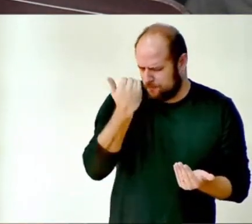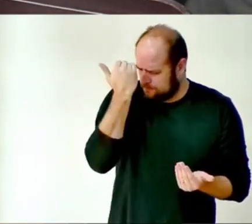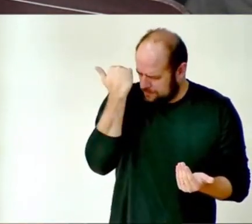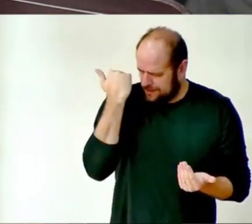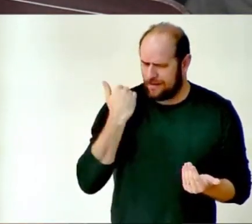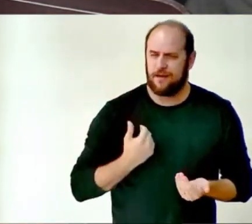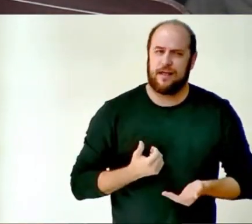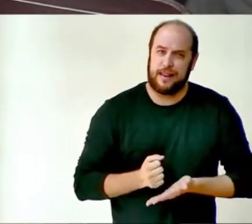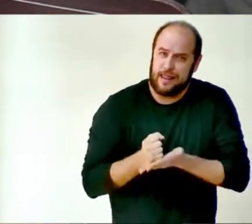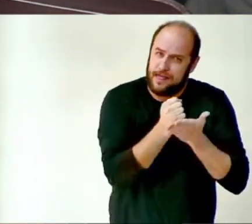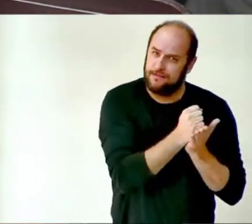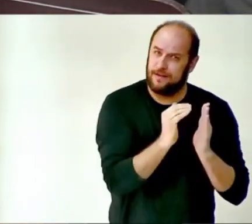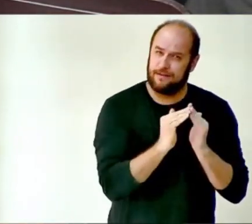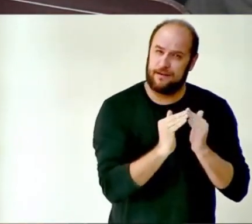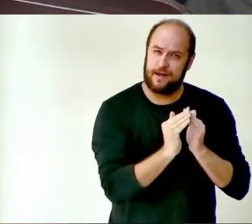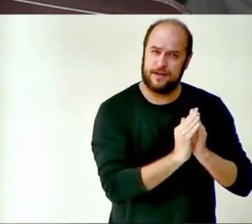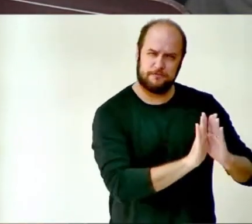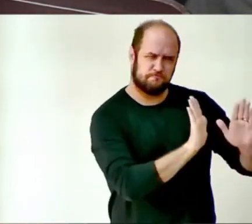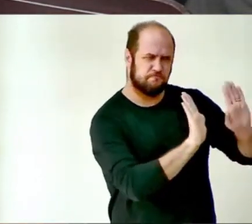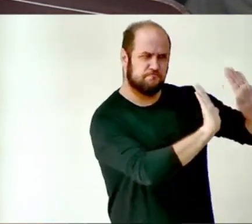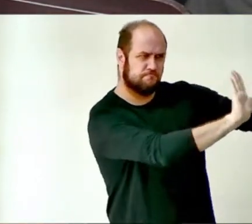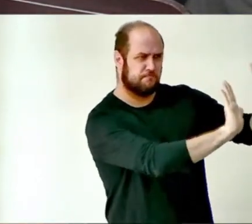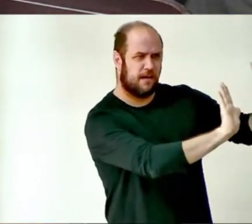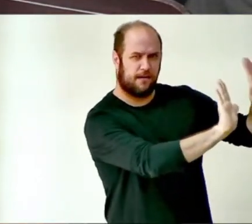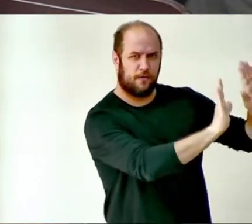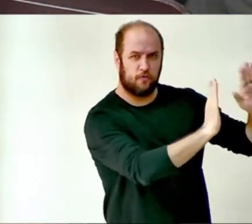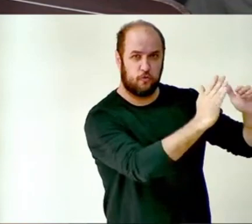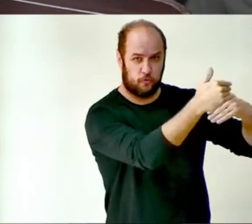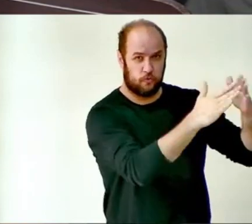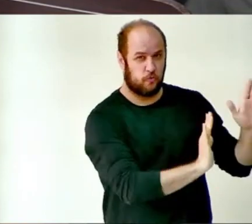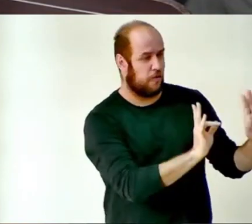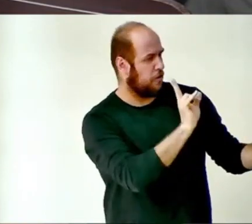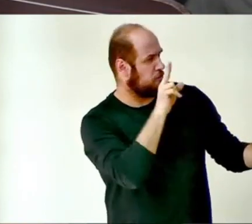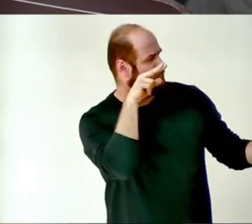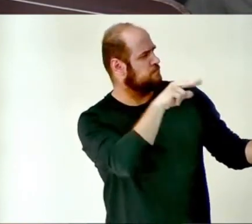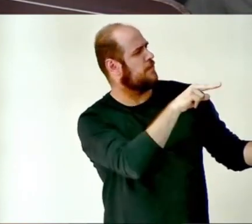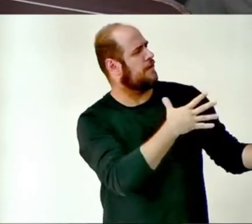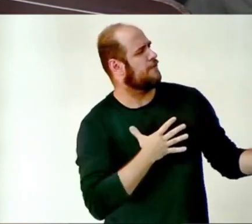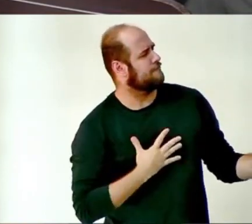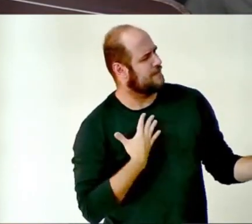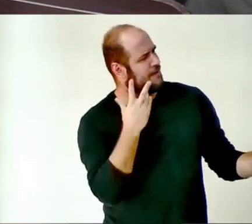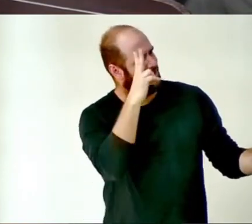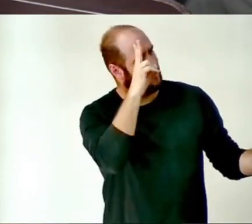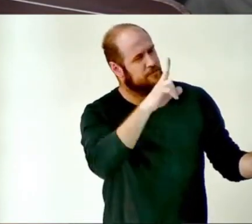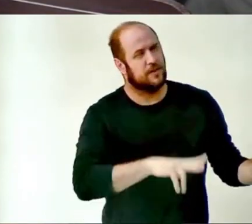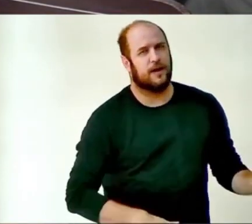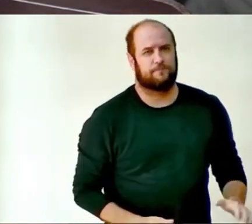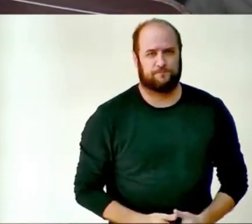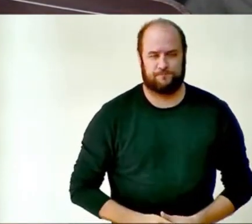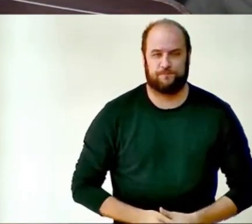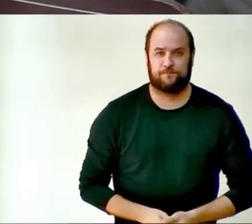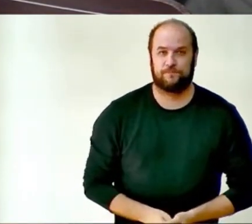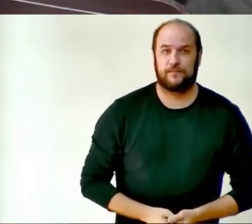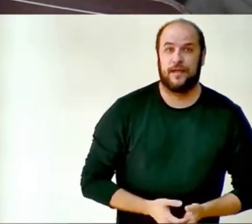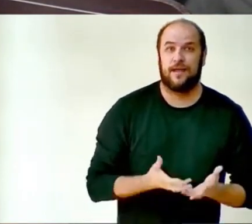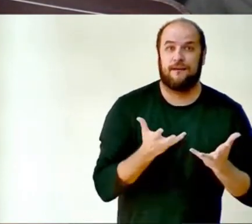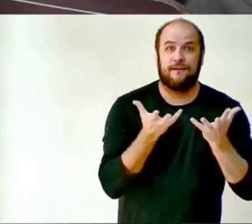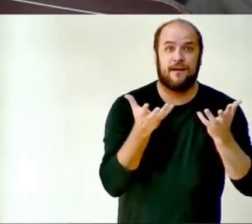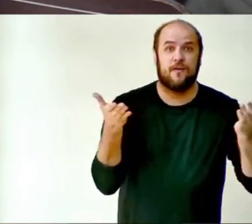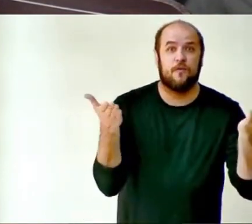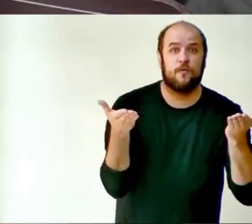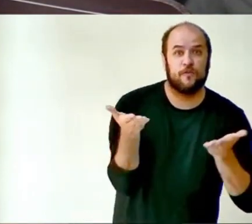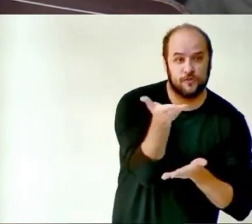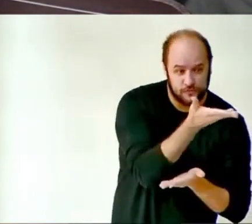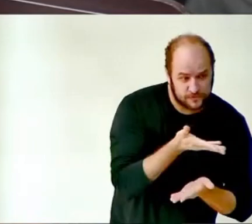essa ilustração, colassem em algum lugar para de vez em quando vocês olharem para este desenho. O pastor gostaria que